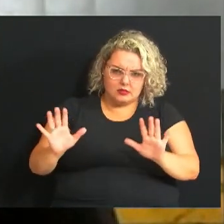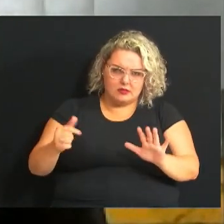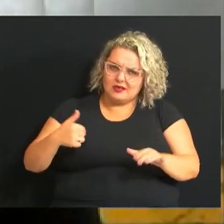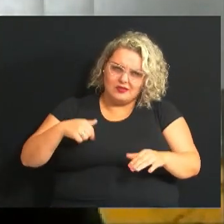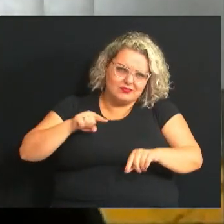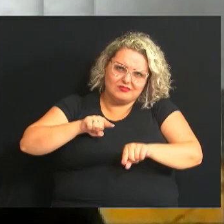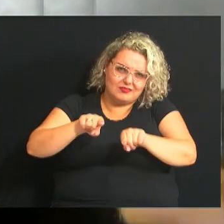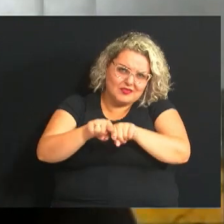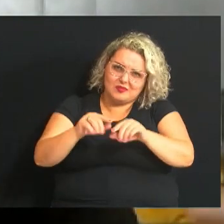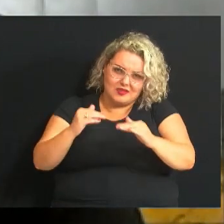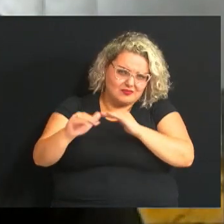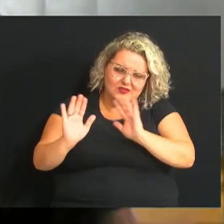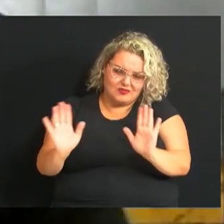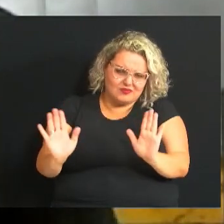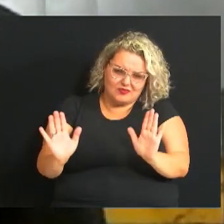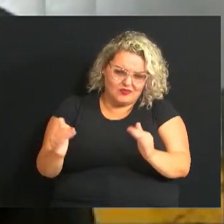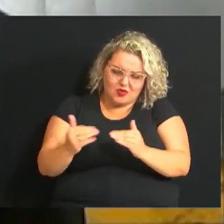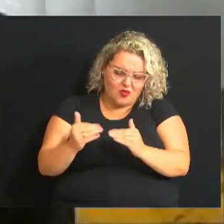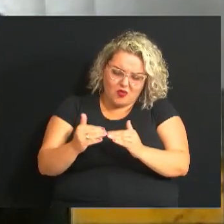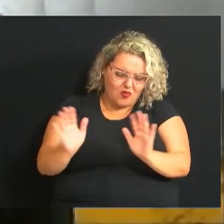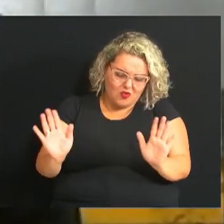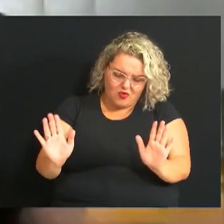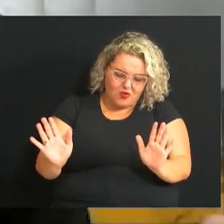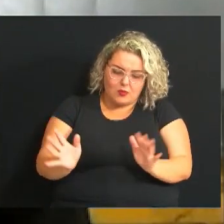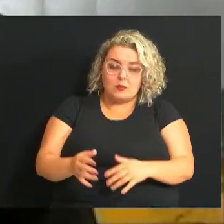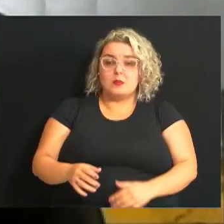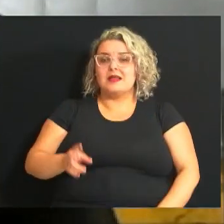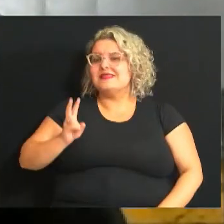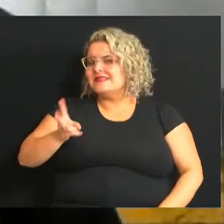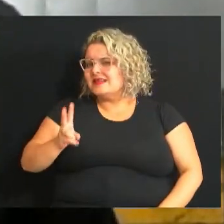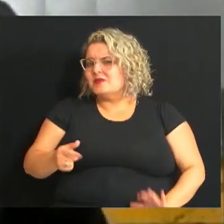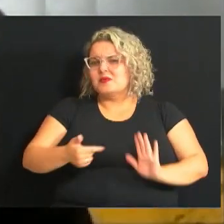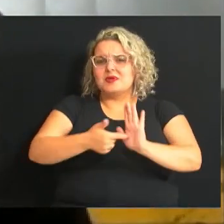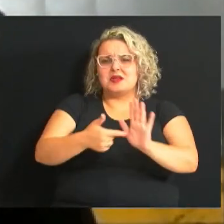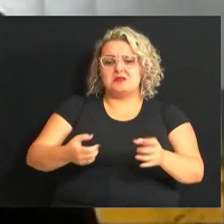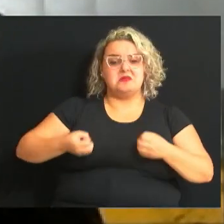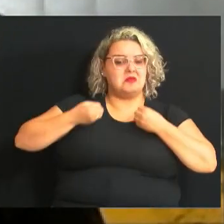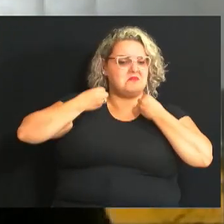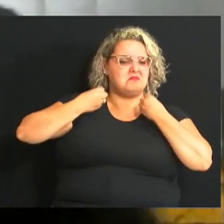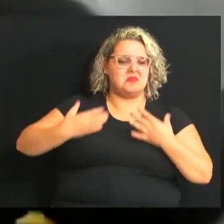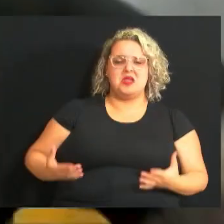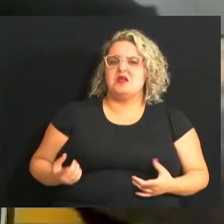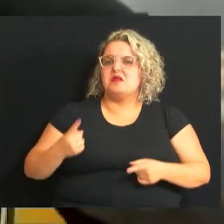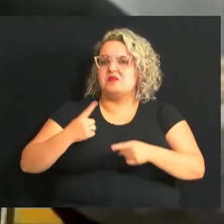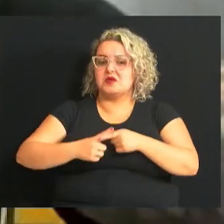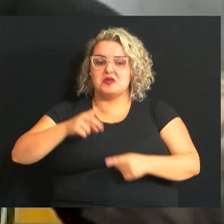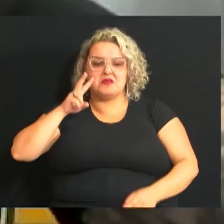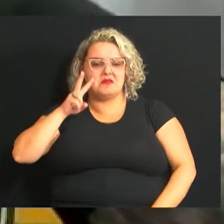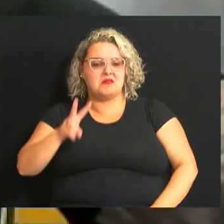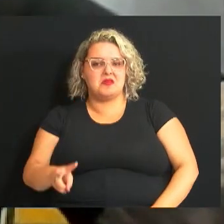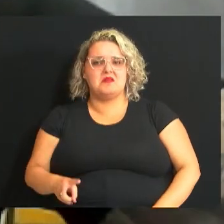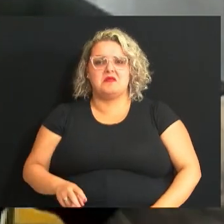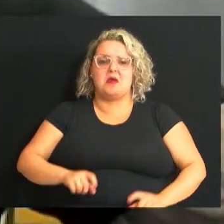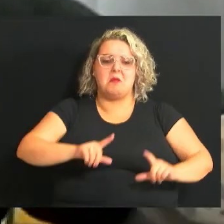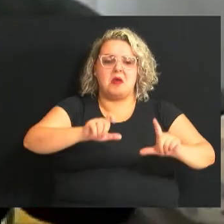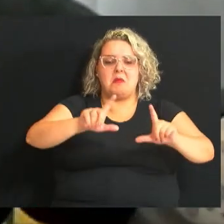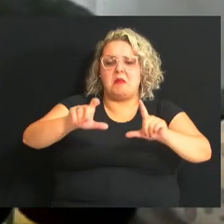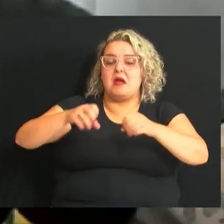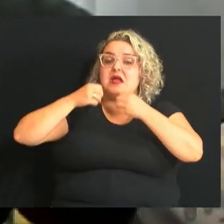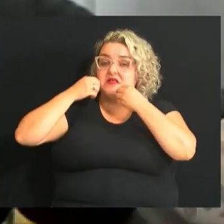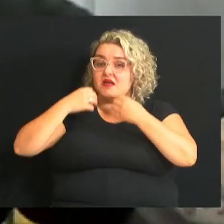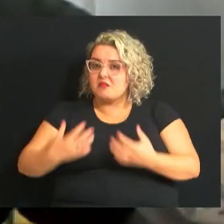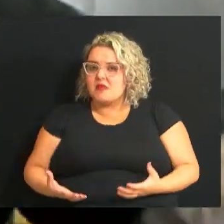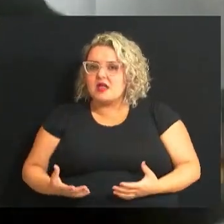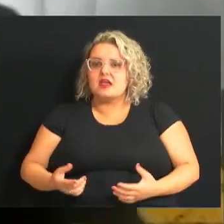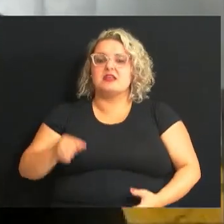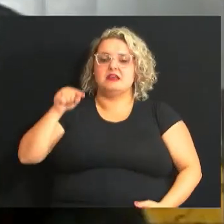também ficar o tempo todo querendo mostrar que você está bem, porque você viu alguém que está postando foto que está bem, e